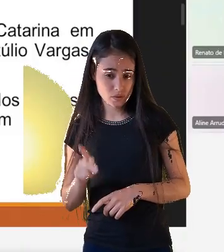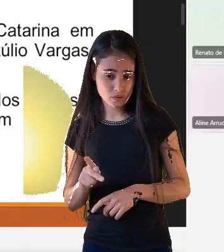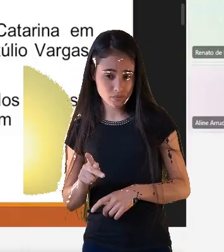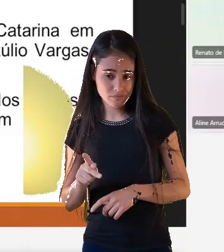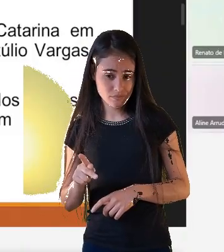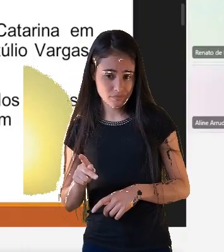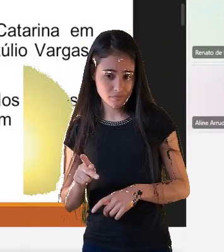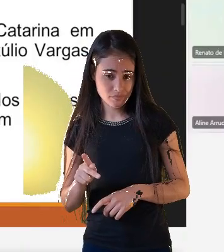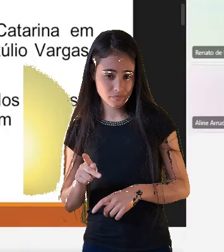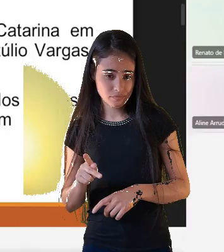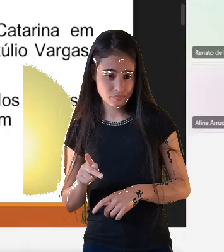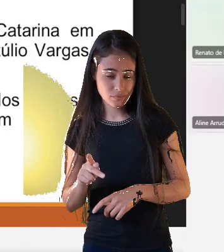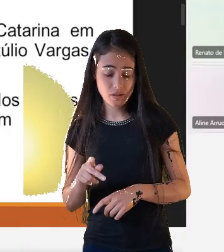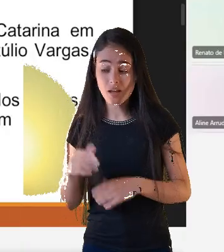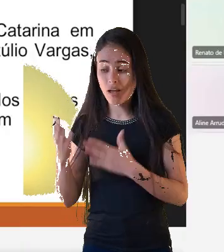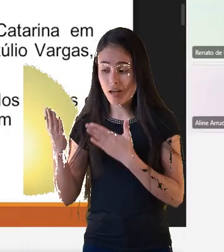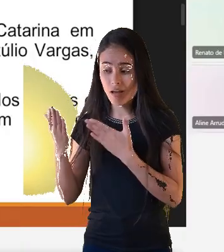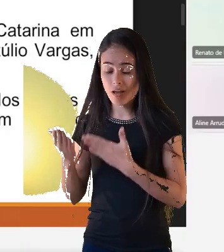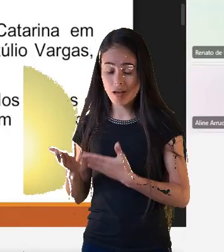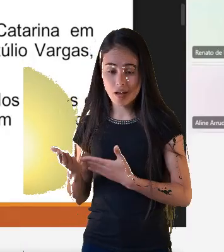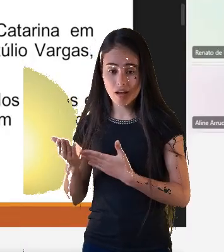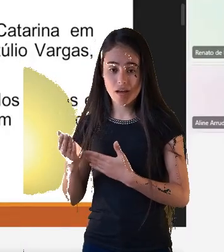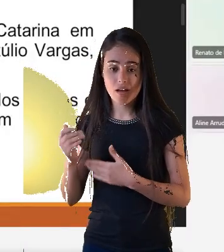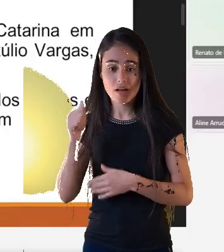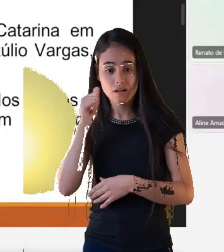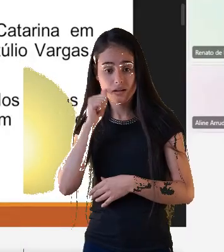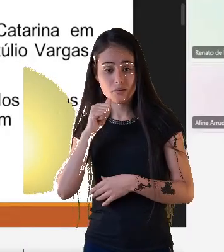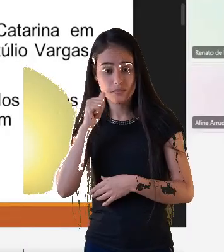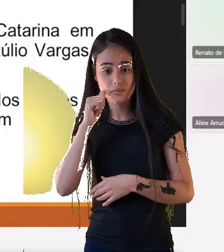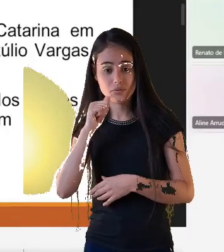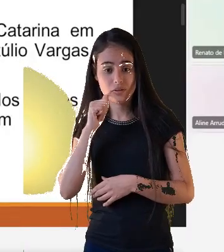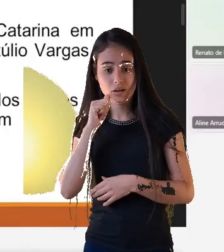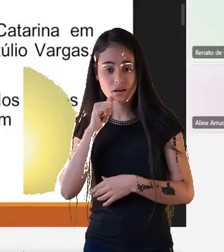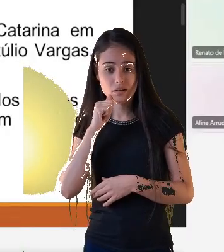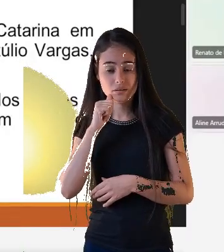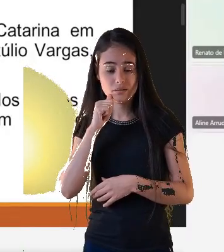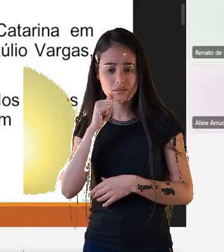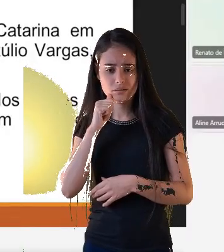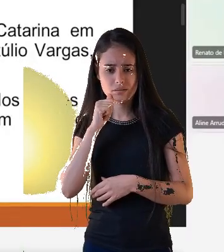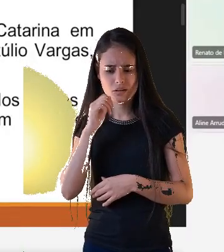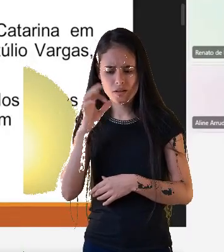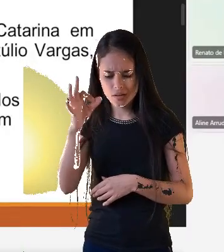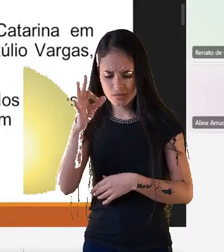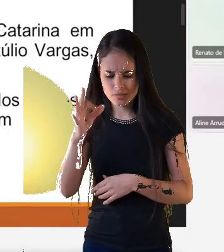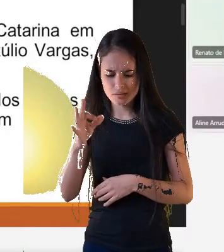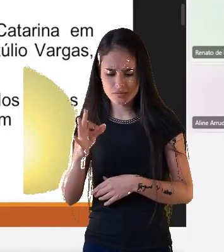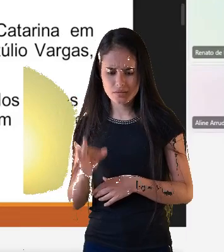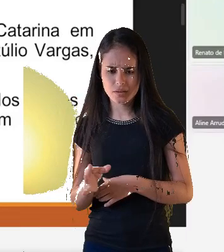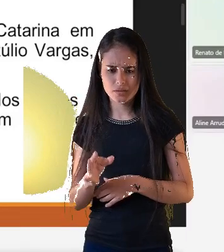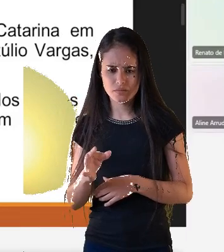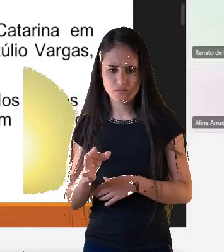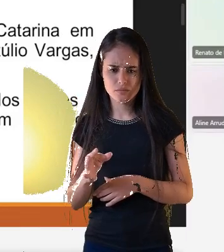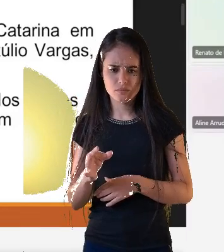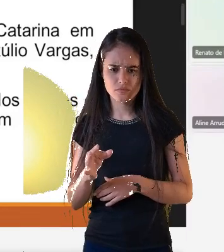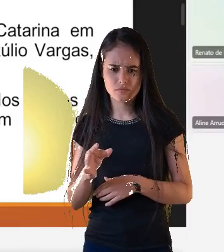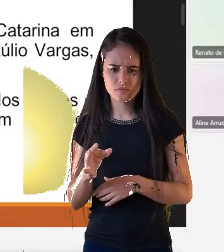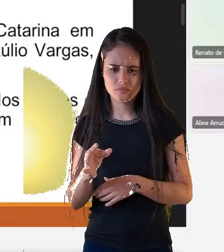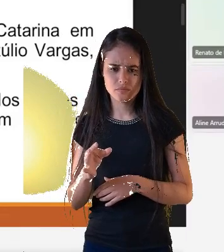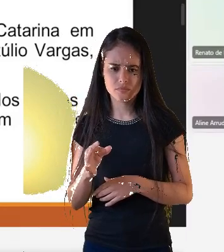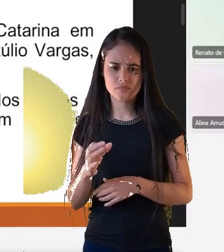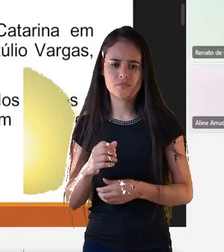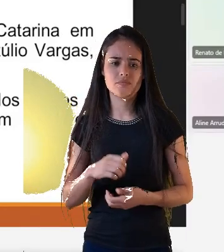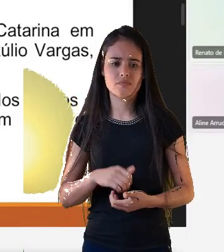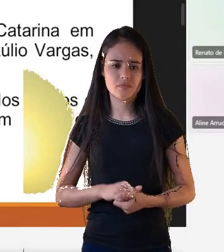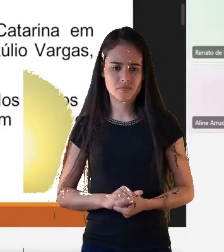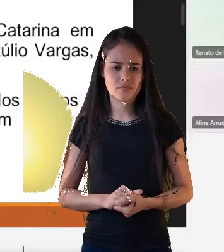né? Foi criado por ela, né? E ela governou de 34 até 37, quando todos os